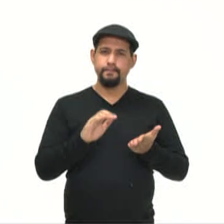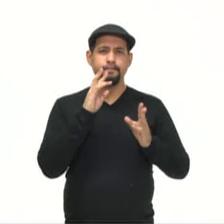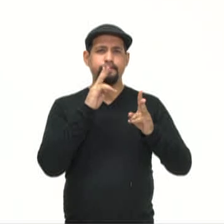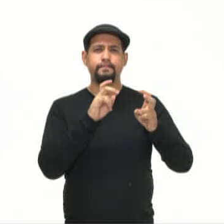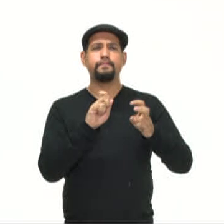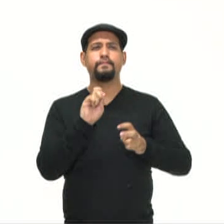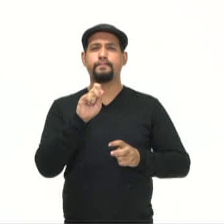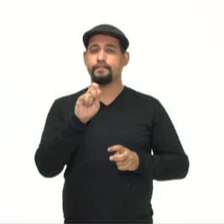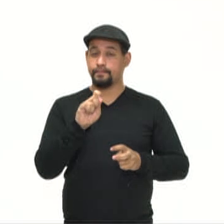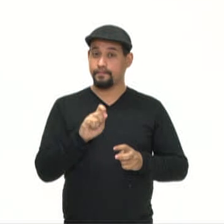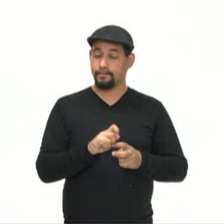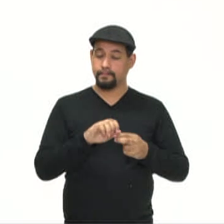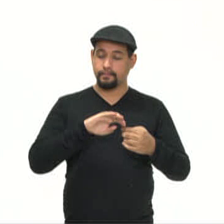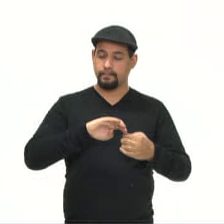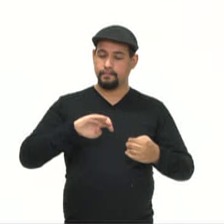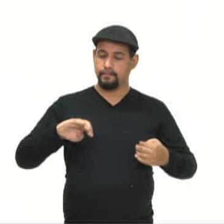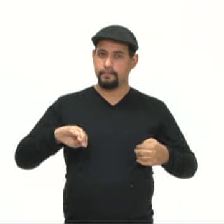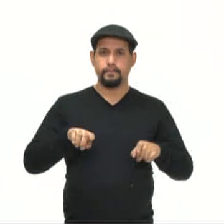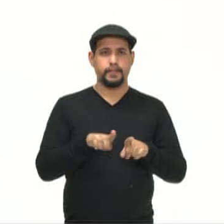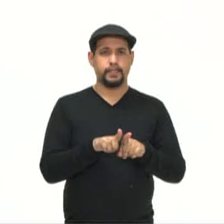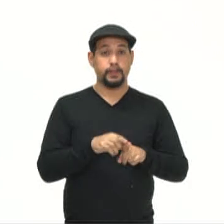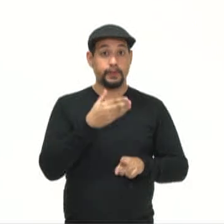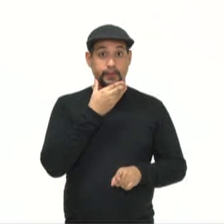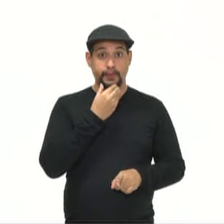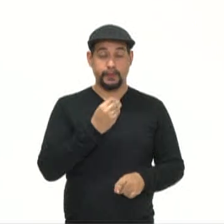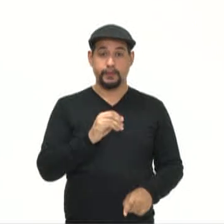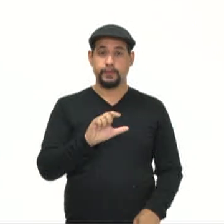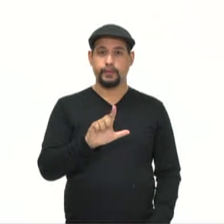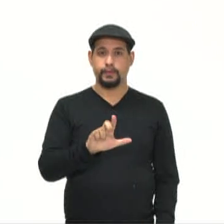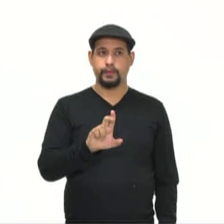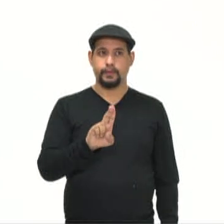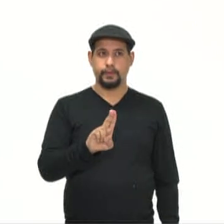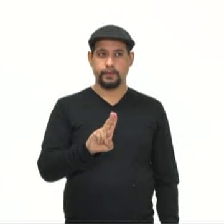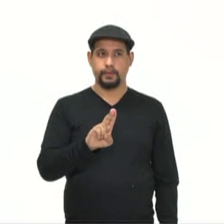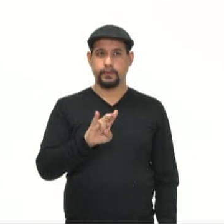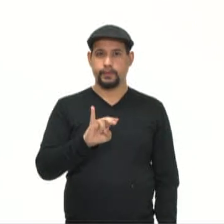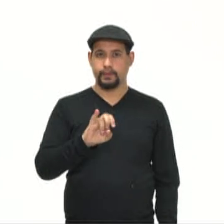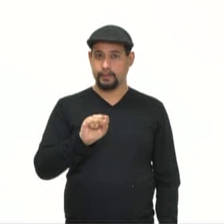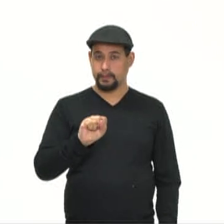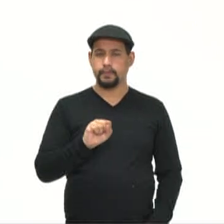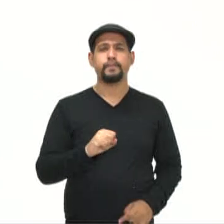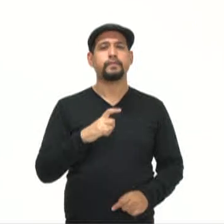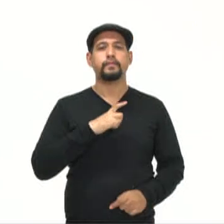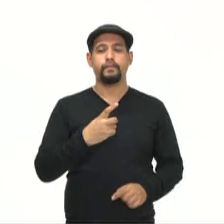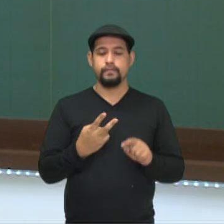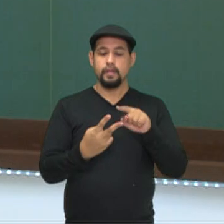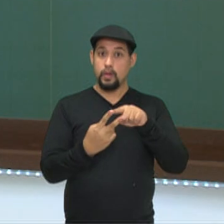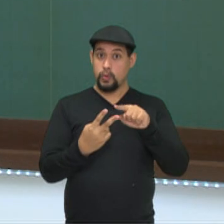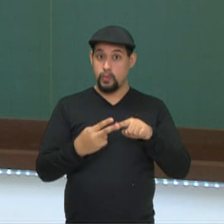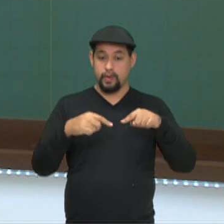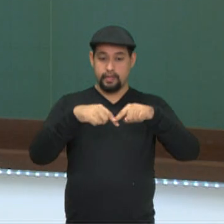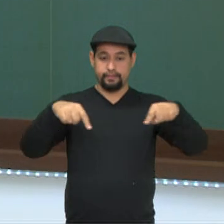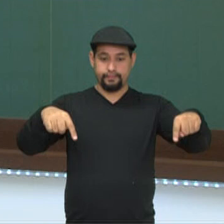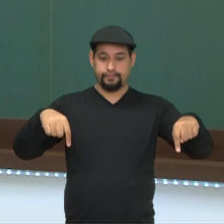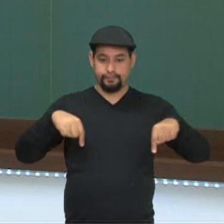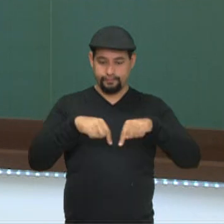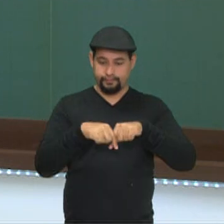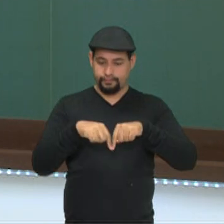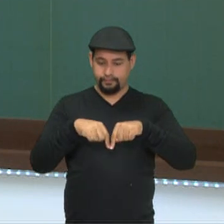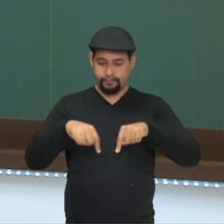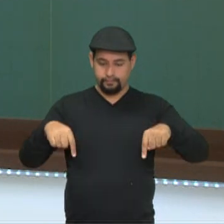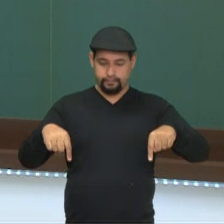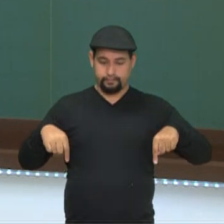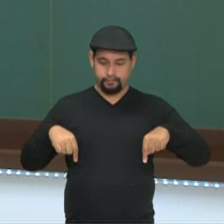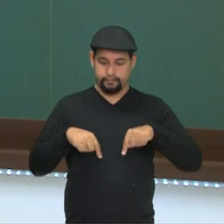planta parcial do escritório do senhor Luiz. O escritório é composto por duas salas quadradas, então guarda